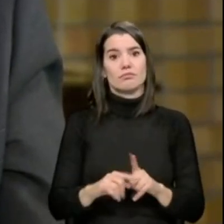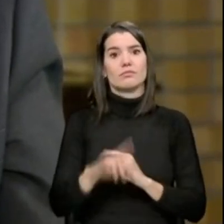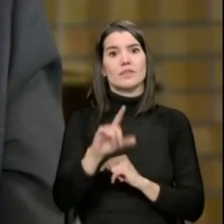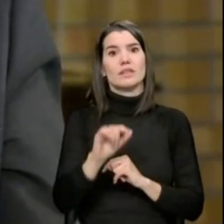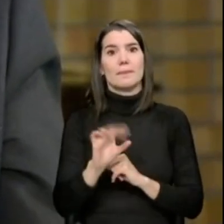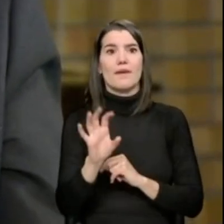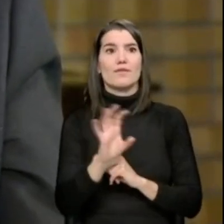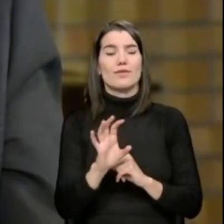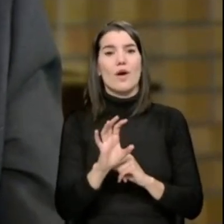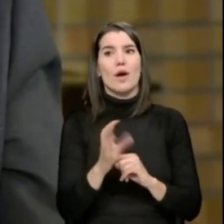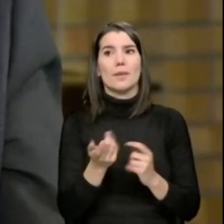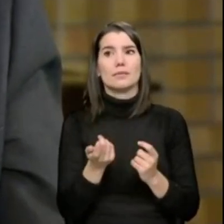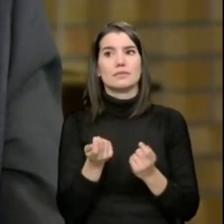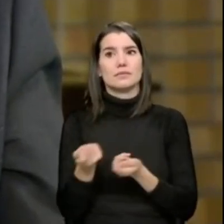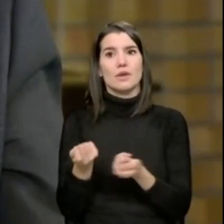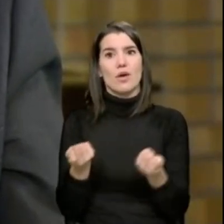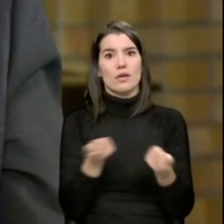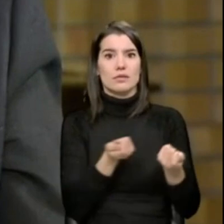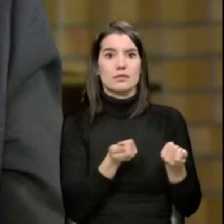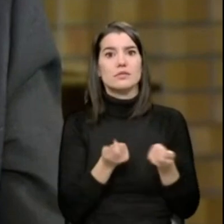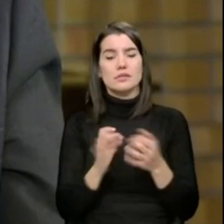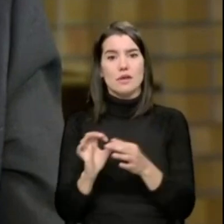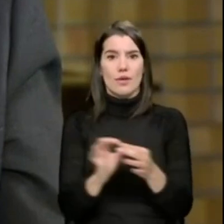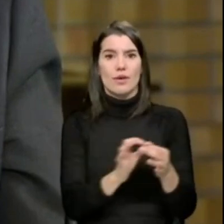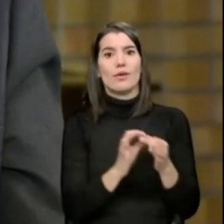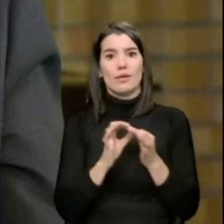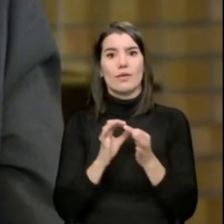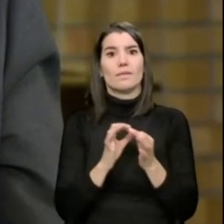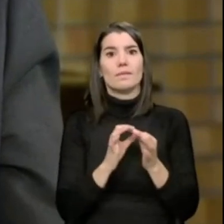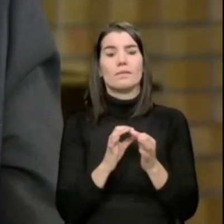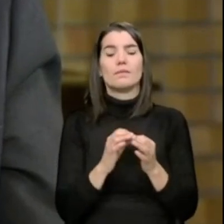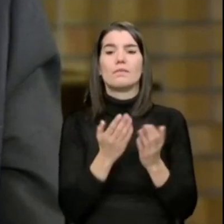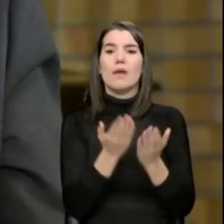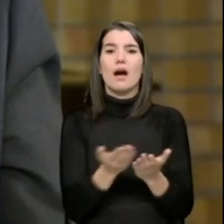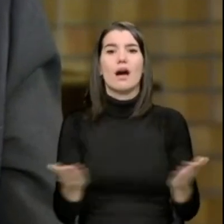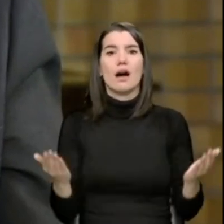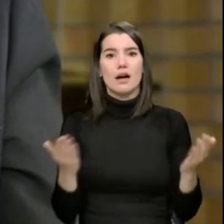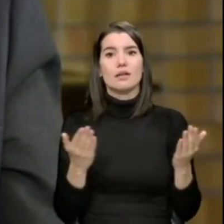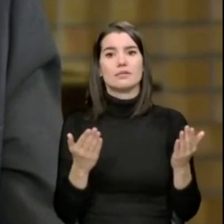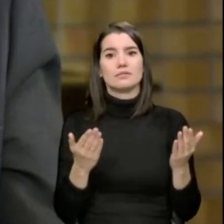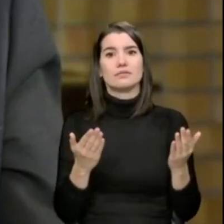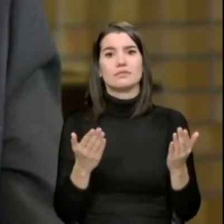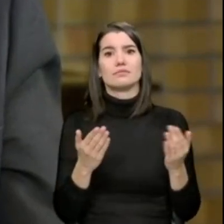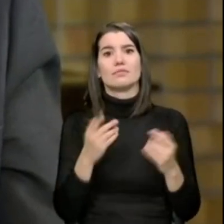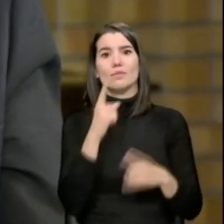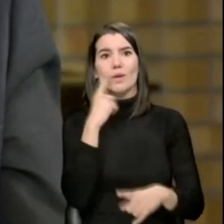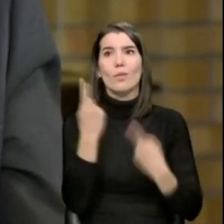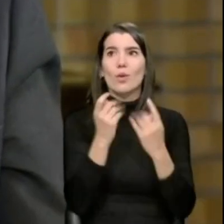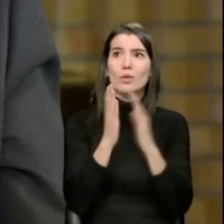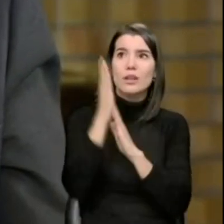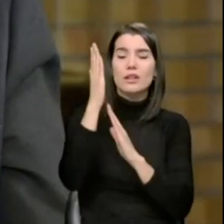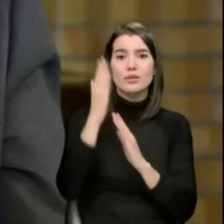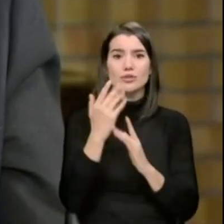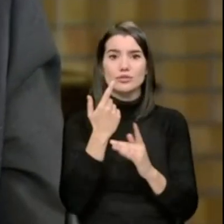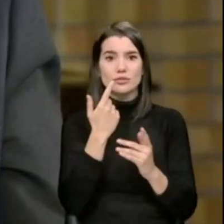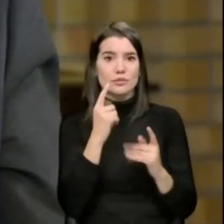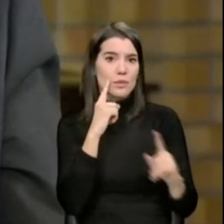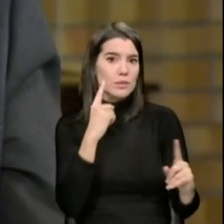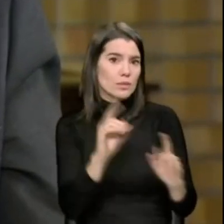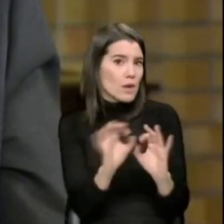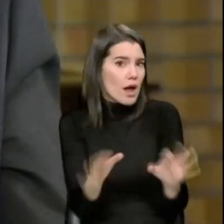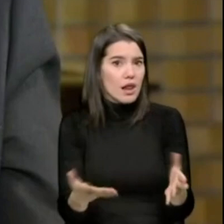formas organizadas de vivermos esta comum procura de Deus. E nesta